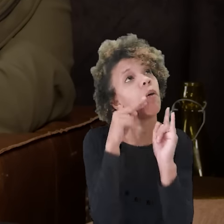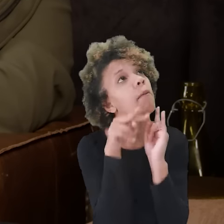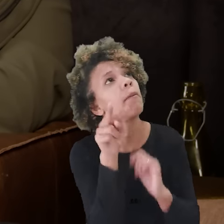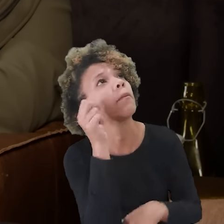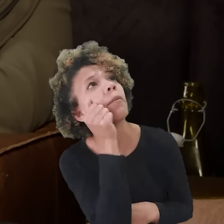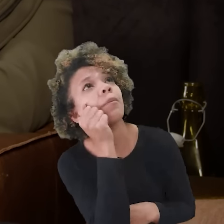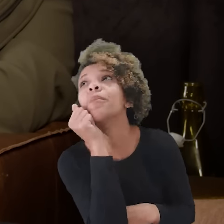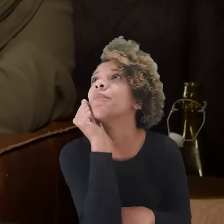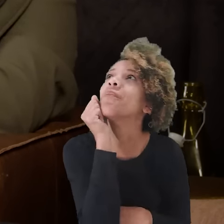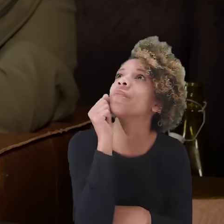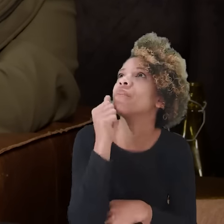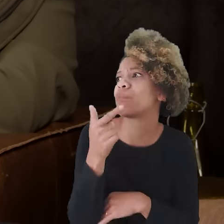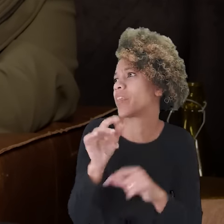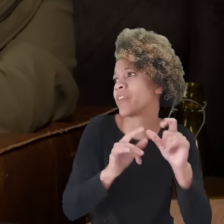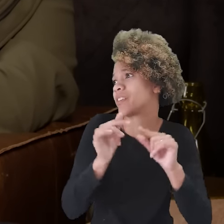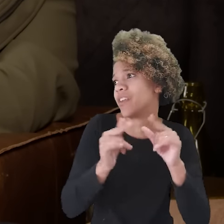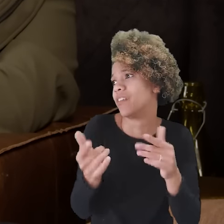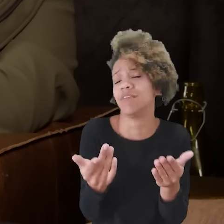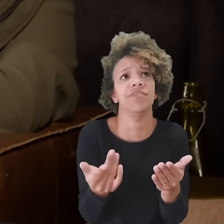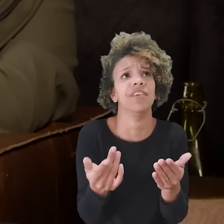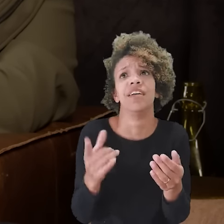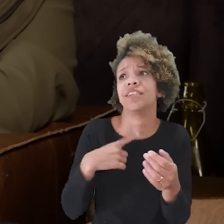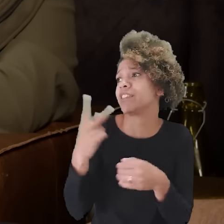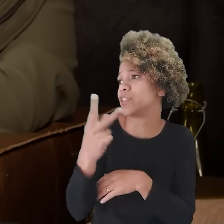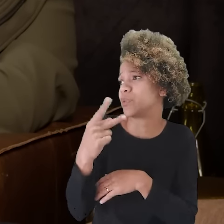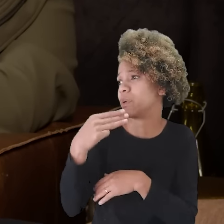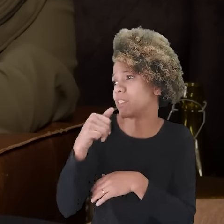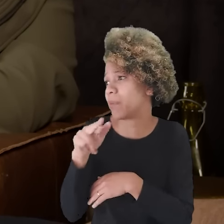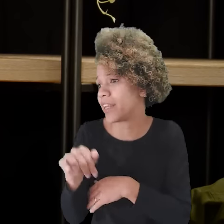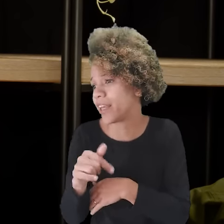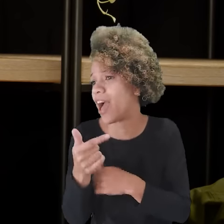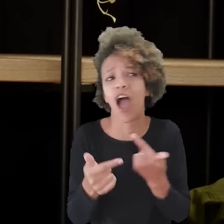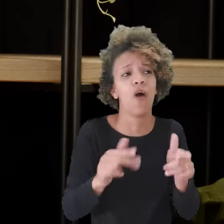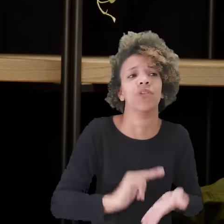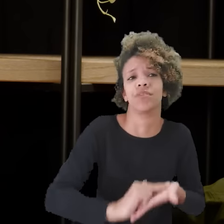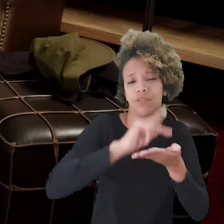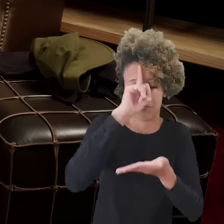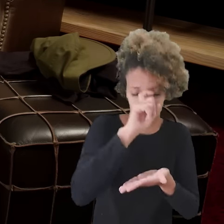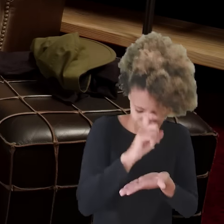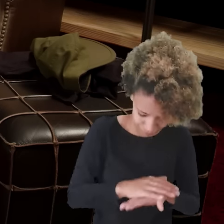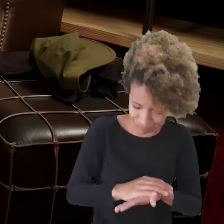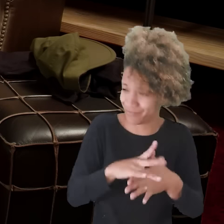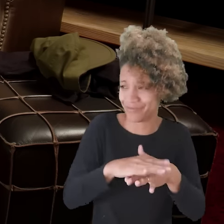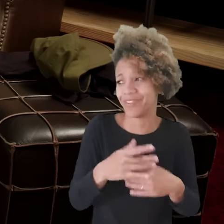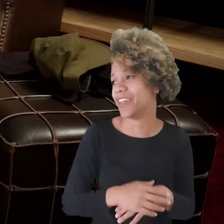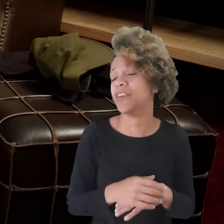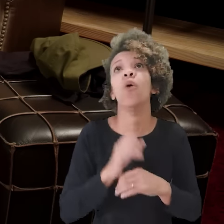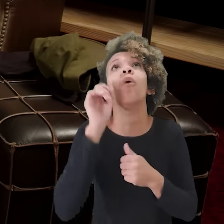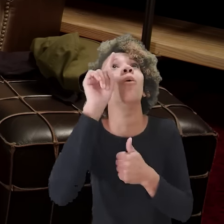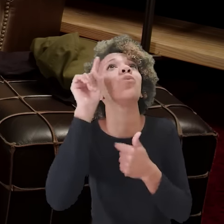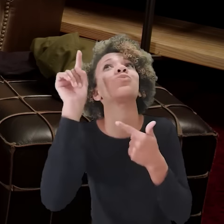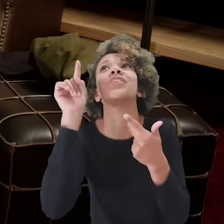adoro ficar ali na varanda e não o céu tipo tem duas Marias pô a outra tá entubada você conta